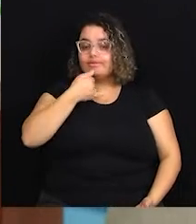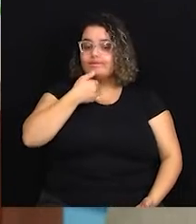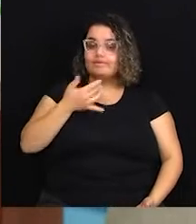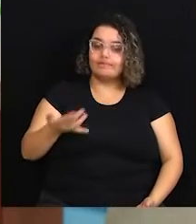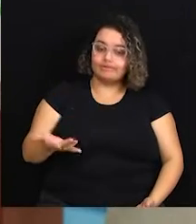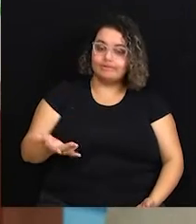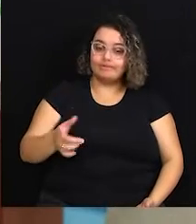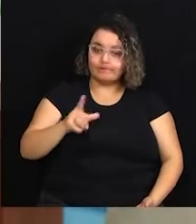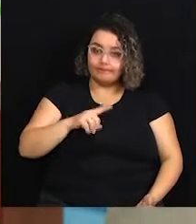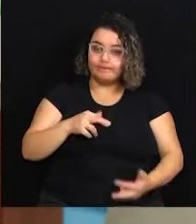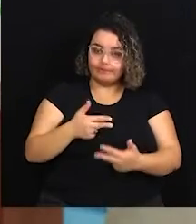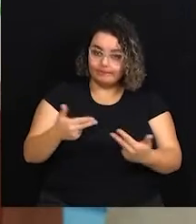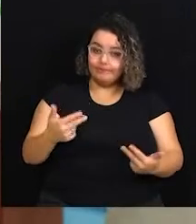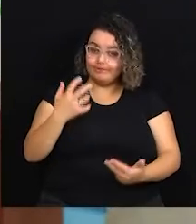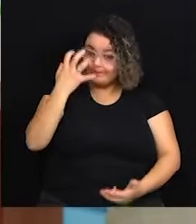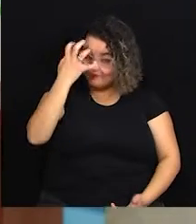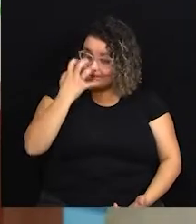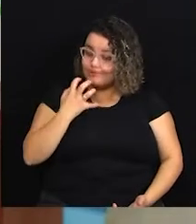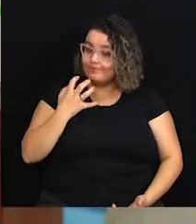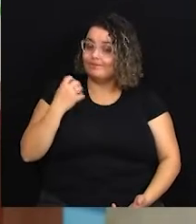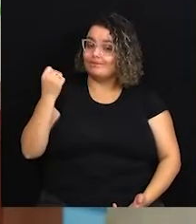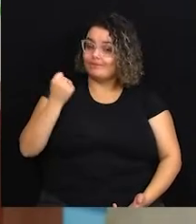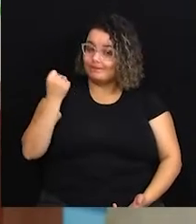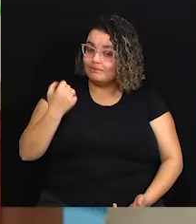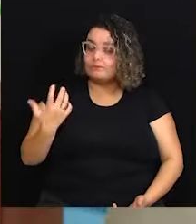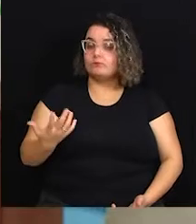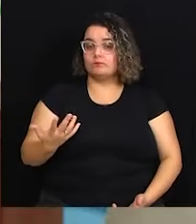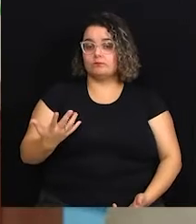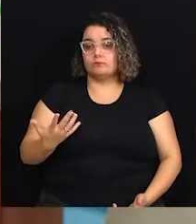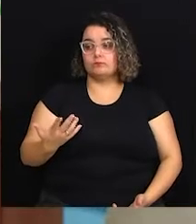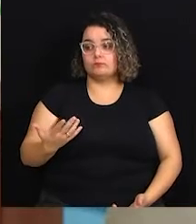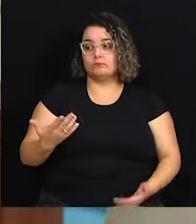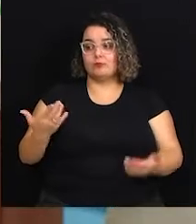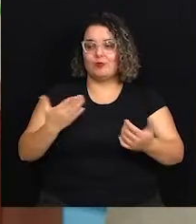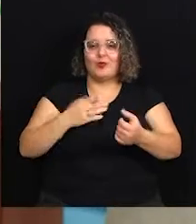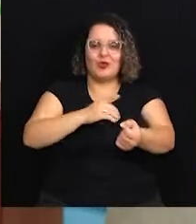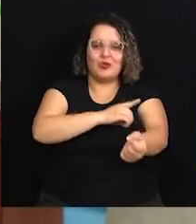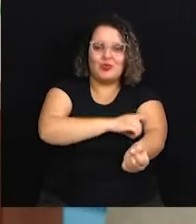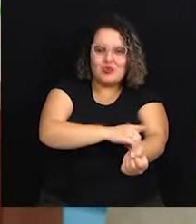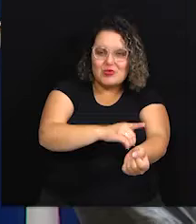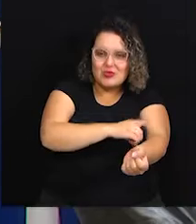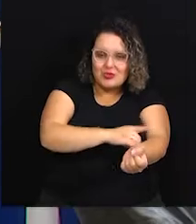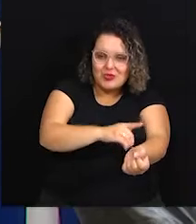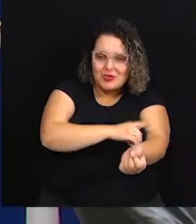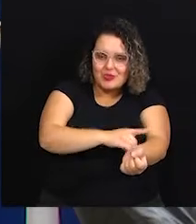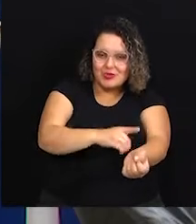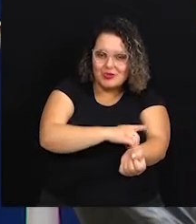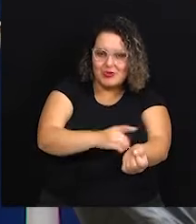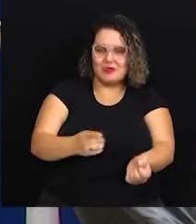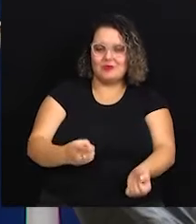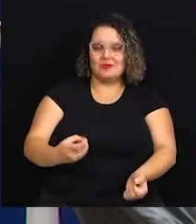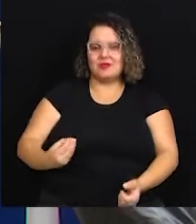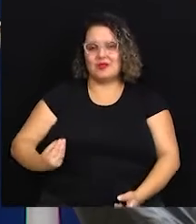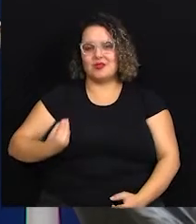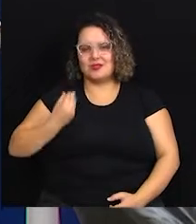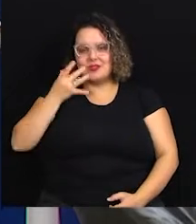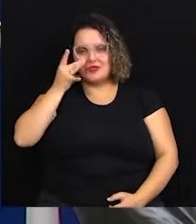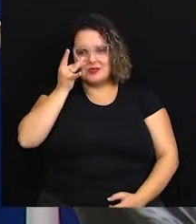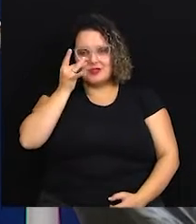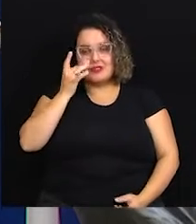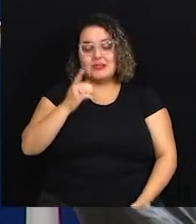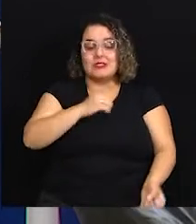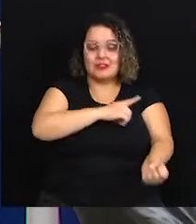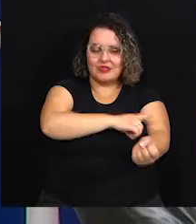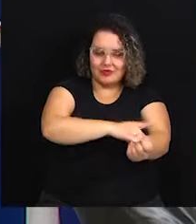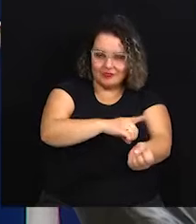tem uma coisa hoje que é muito séria, assim, hoje a diabetes está muito presente, né? E a